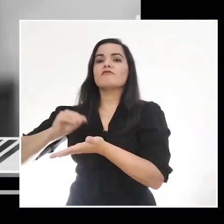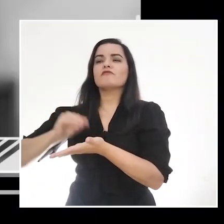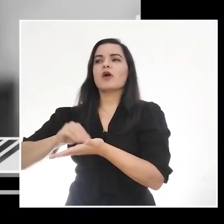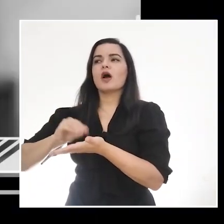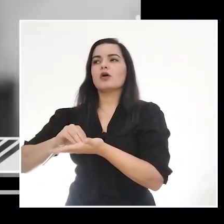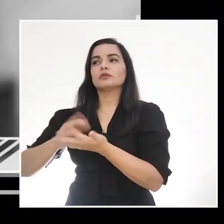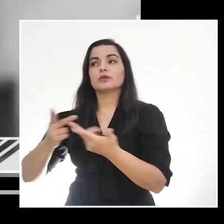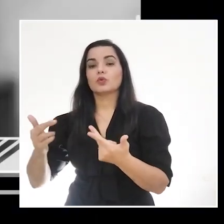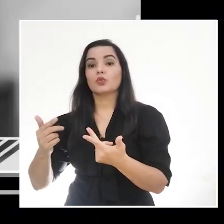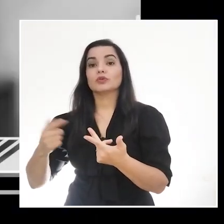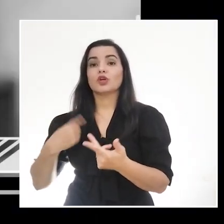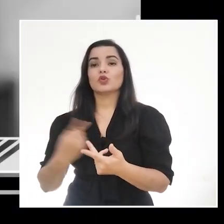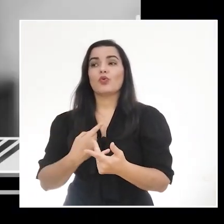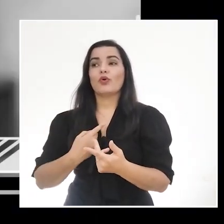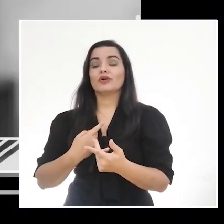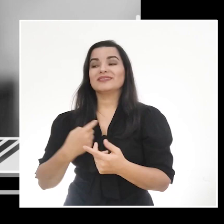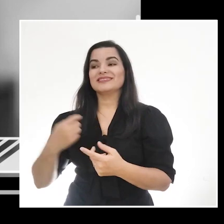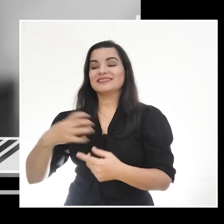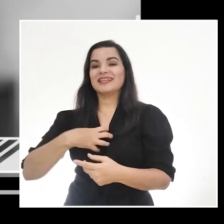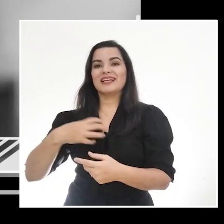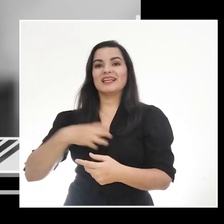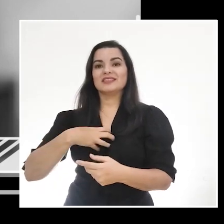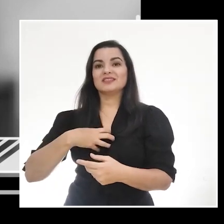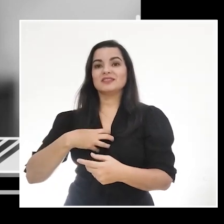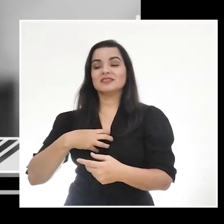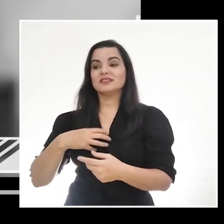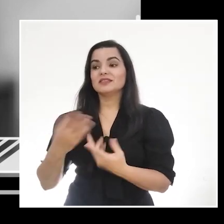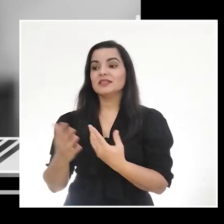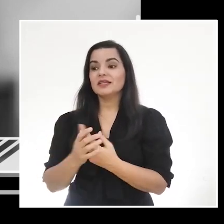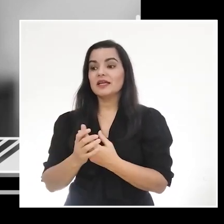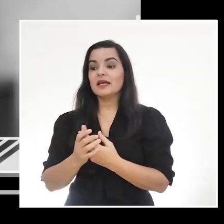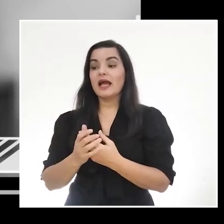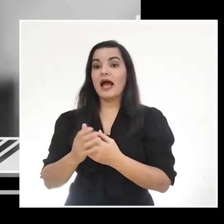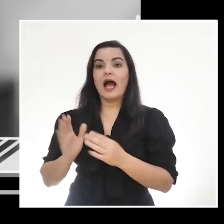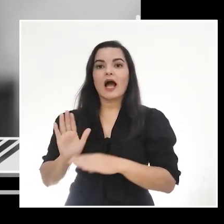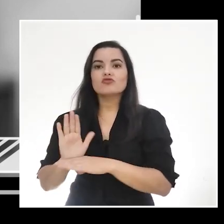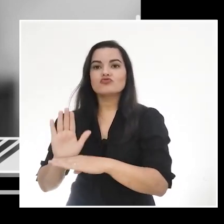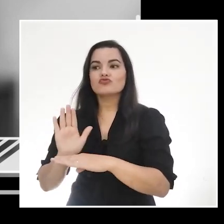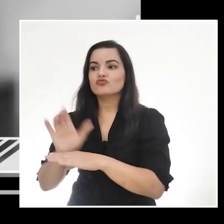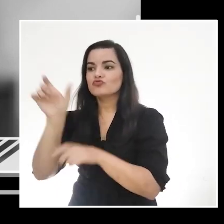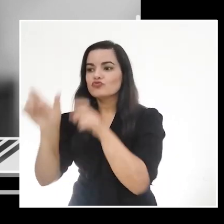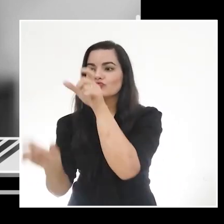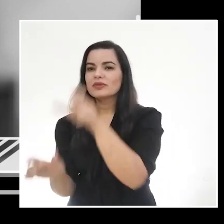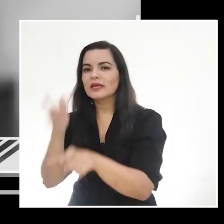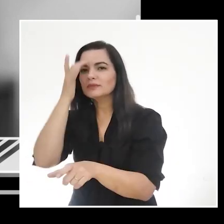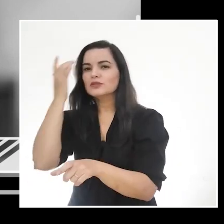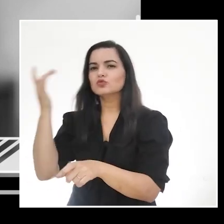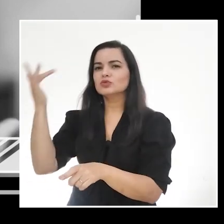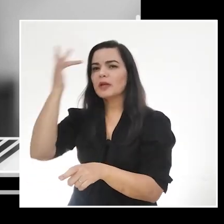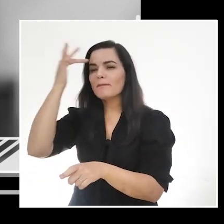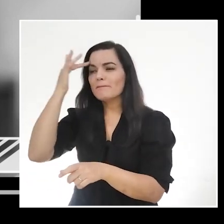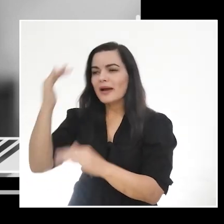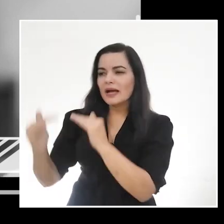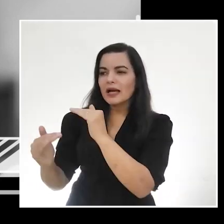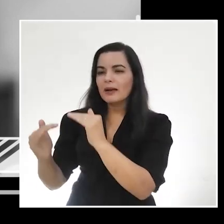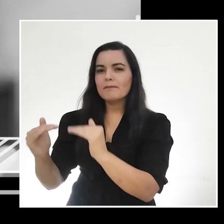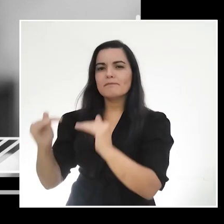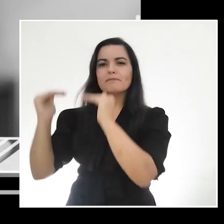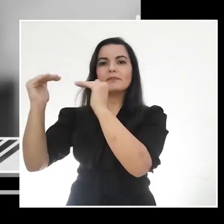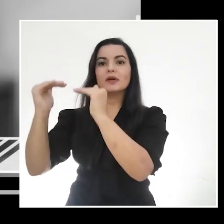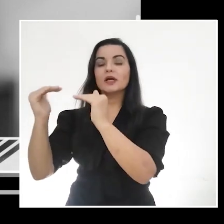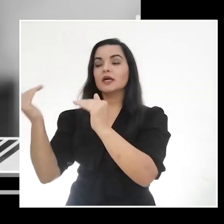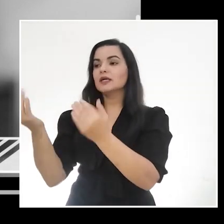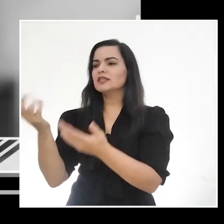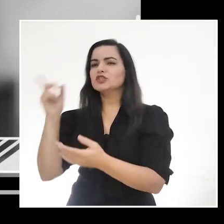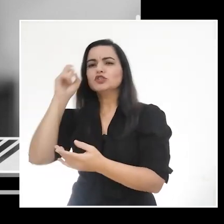À medida que o tempo foi passando, eu observei uma grande lacuna. Nós tínhamos dificuldade de amadurecer as pessoas até